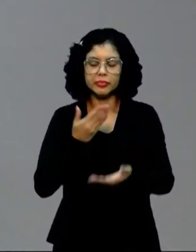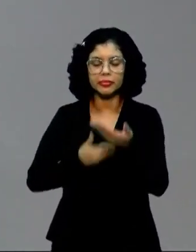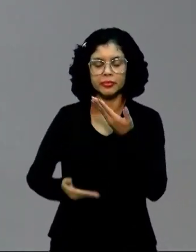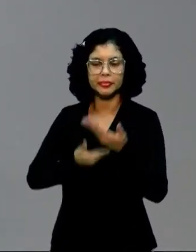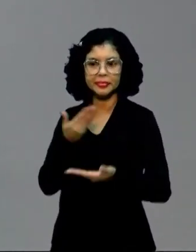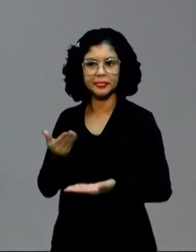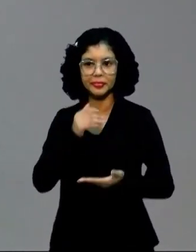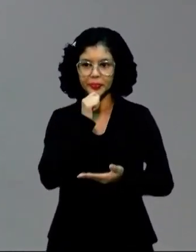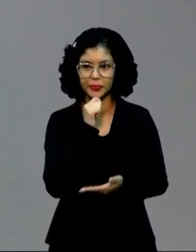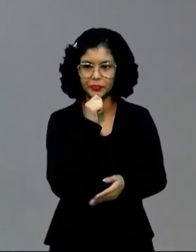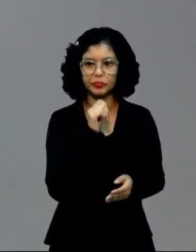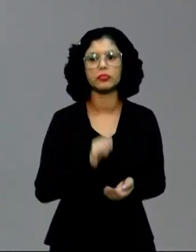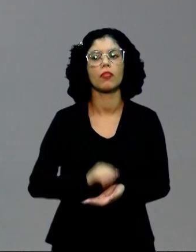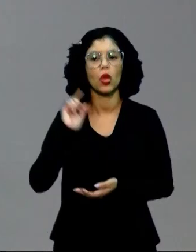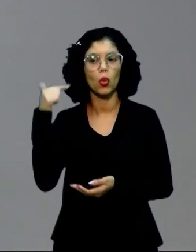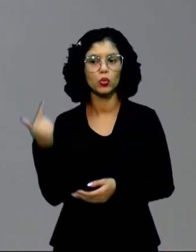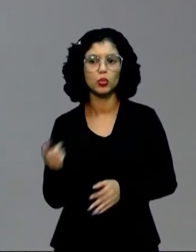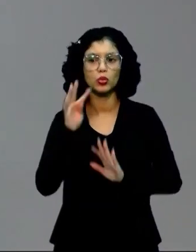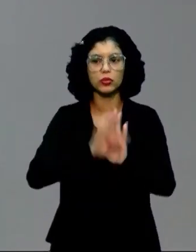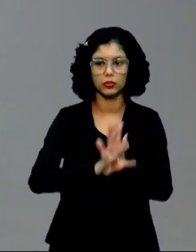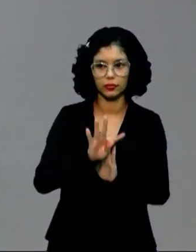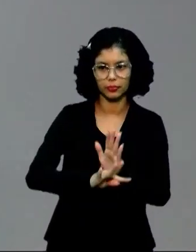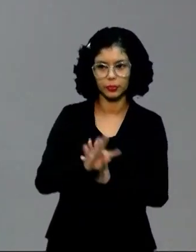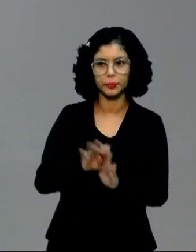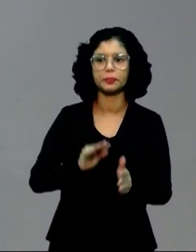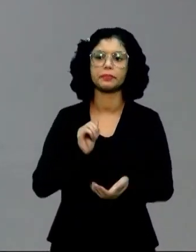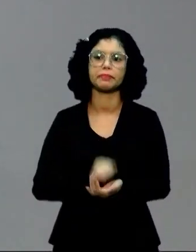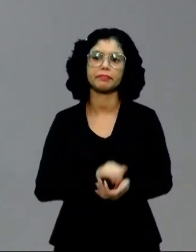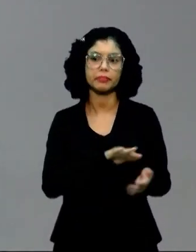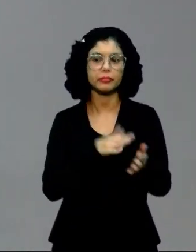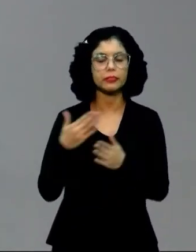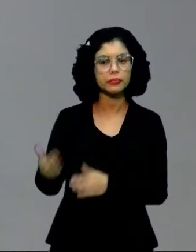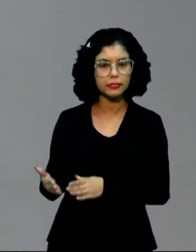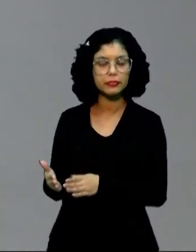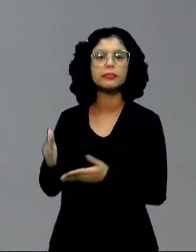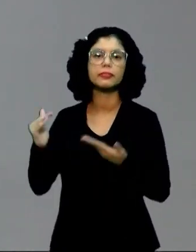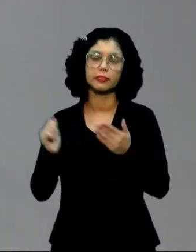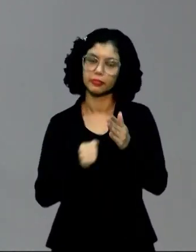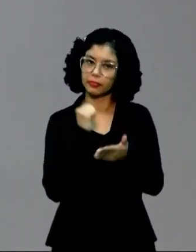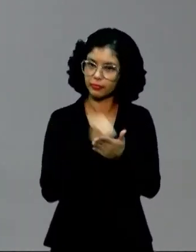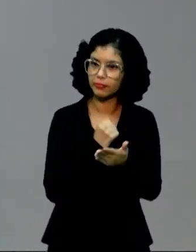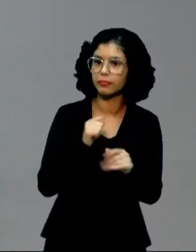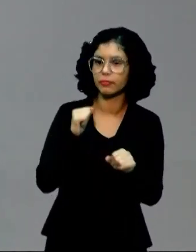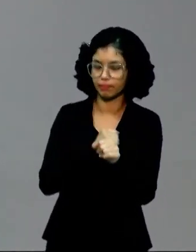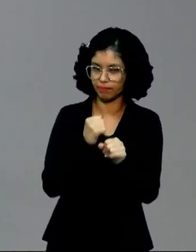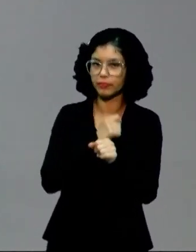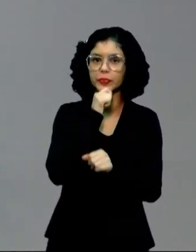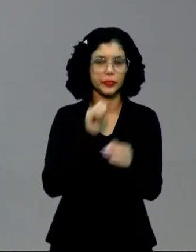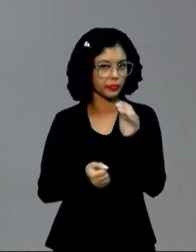que eu estabeleço entre outros textos. Então, a partir de algumas obras ali